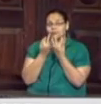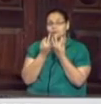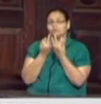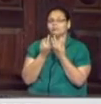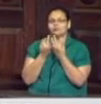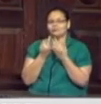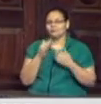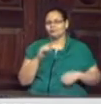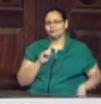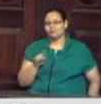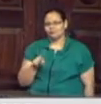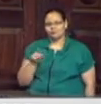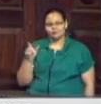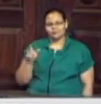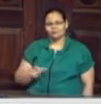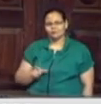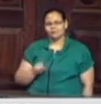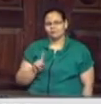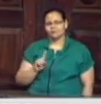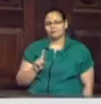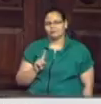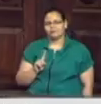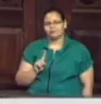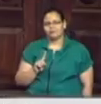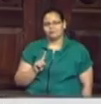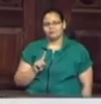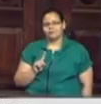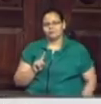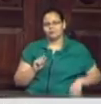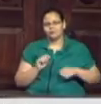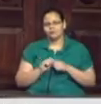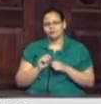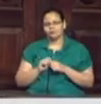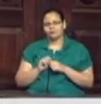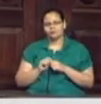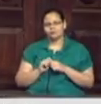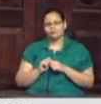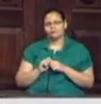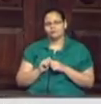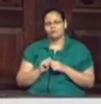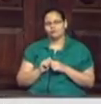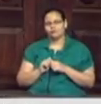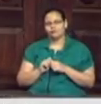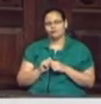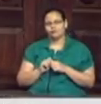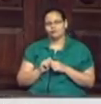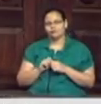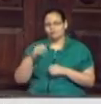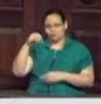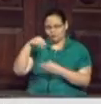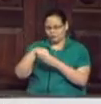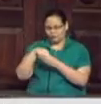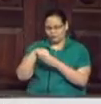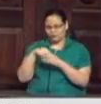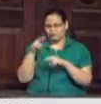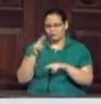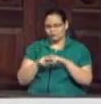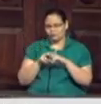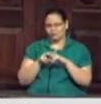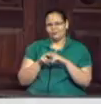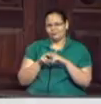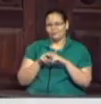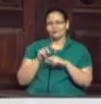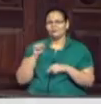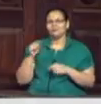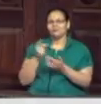eles não cometeram nenhum tipo de infração interna para poder